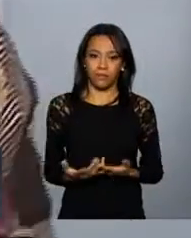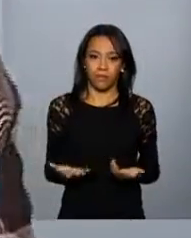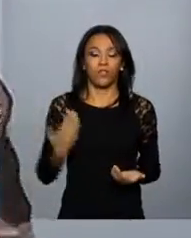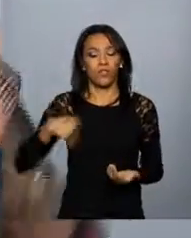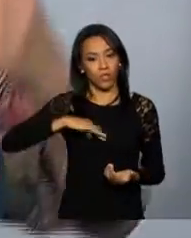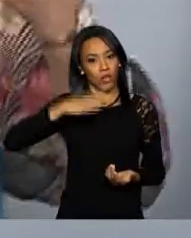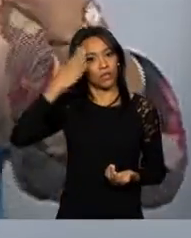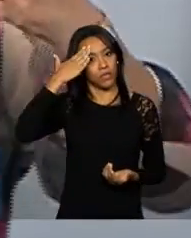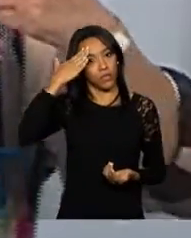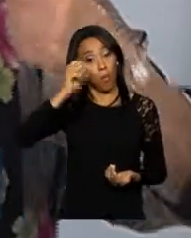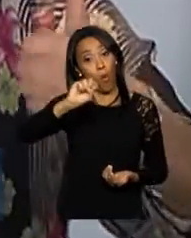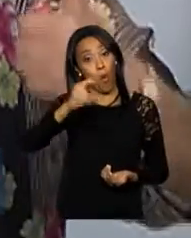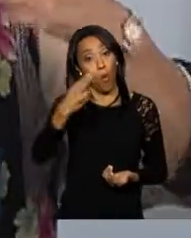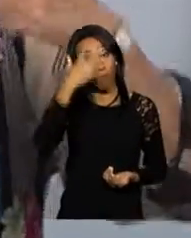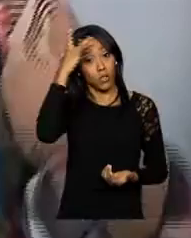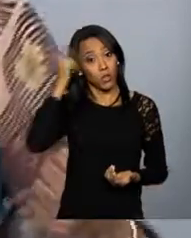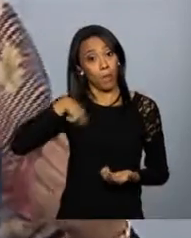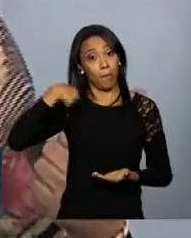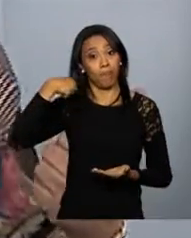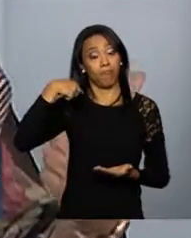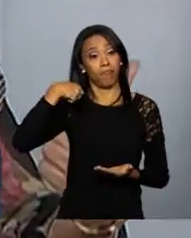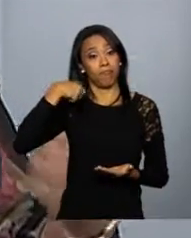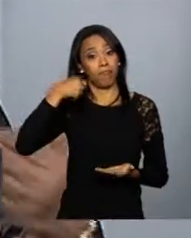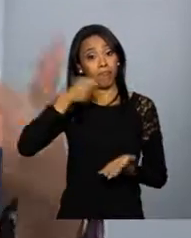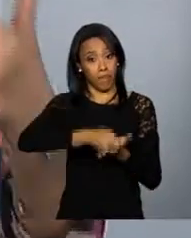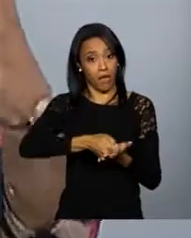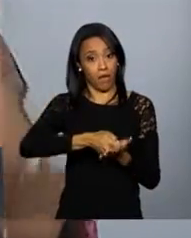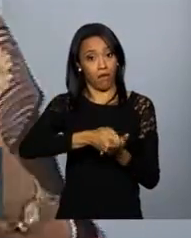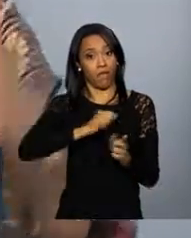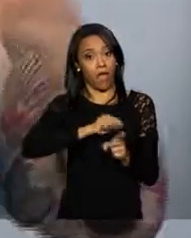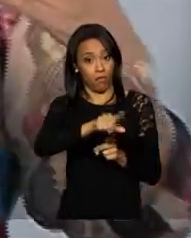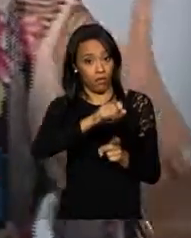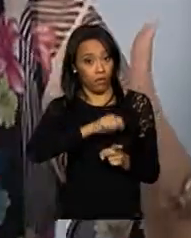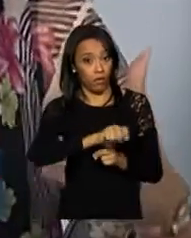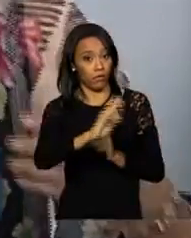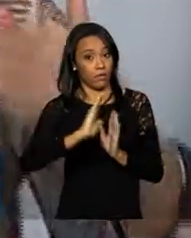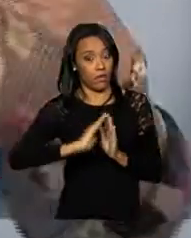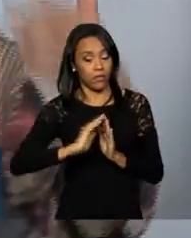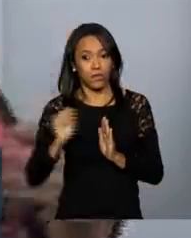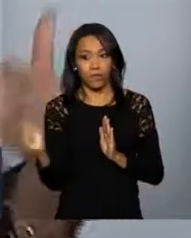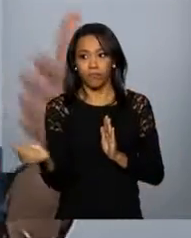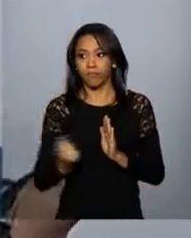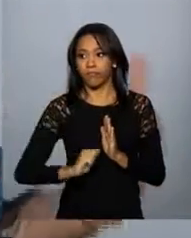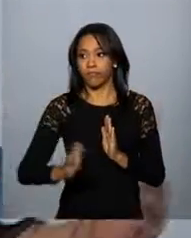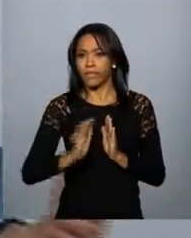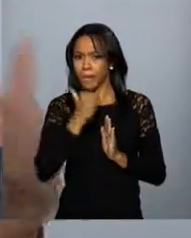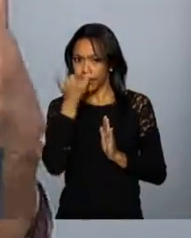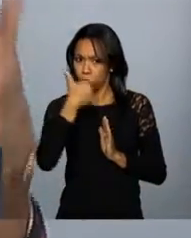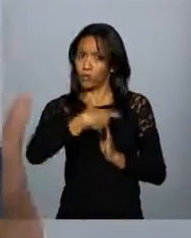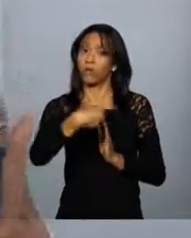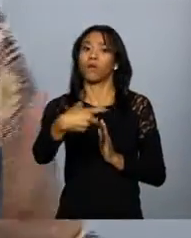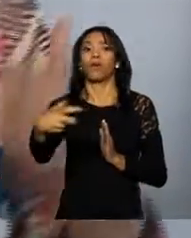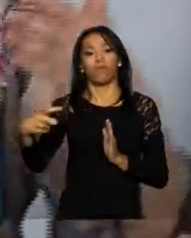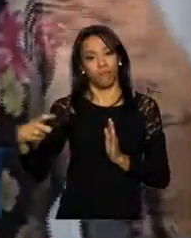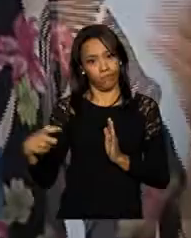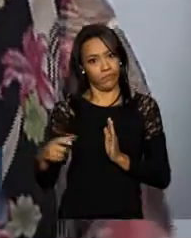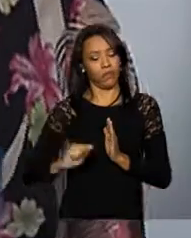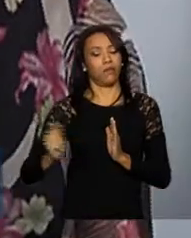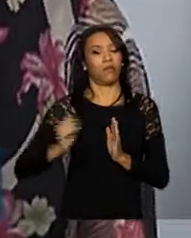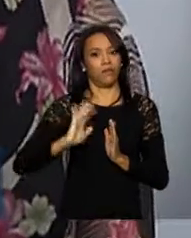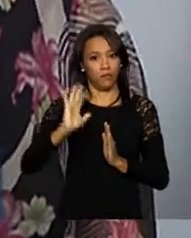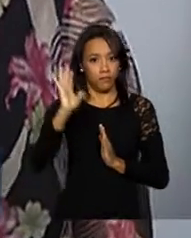casos era ou a pessoa pagava um aluguel, que é alto, dependendo do lugar, é alto,